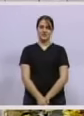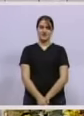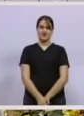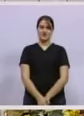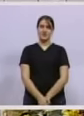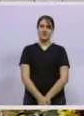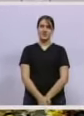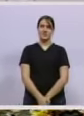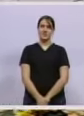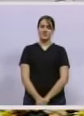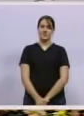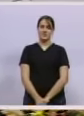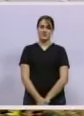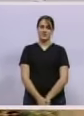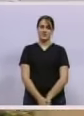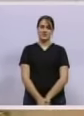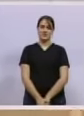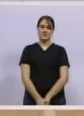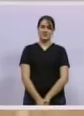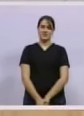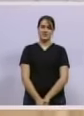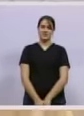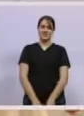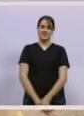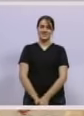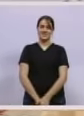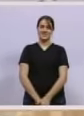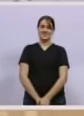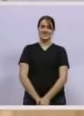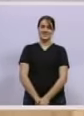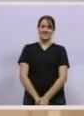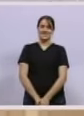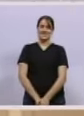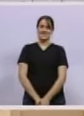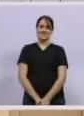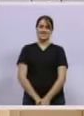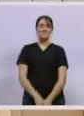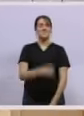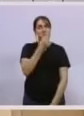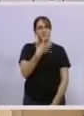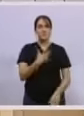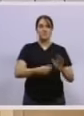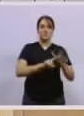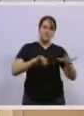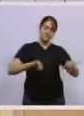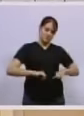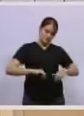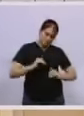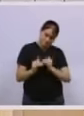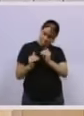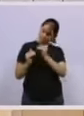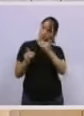Nasceu em Piuí. Nasceu em Piuí, terra boa aquela. Era lá que nós comíamos canjiquinha, naquele tempo. Mas valeu. Gente,